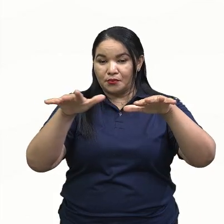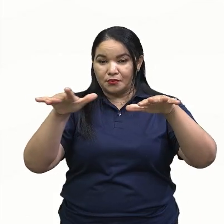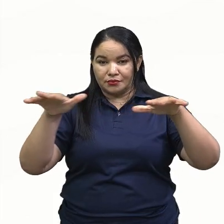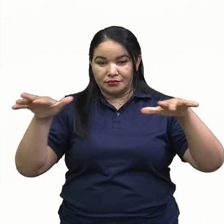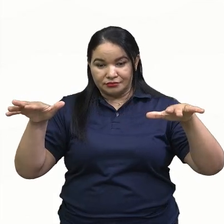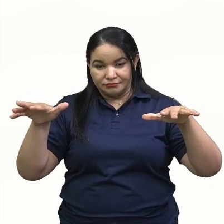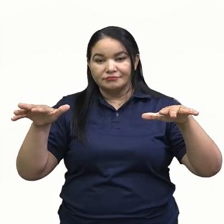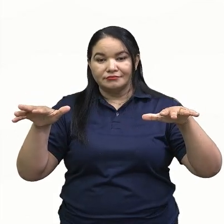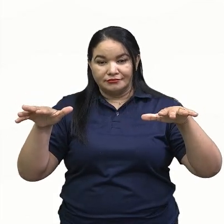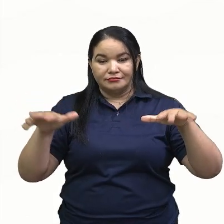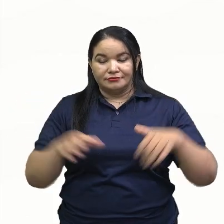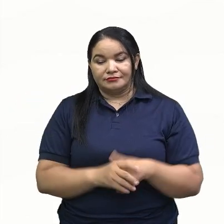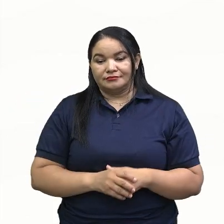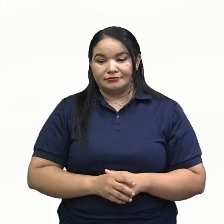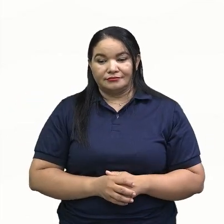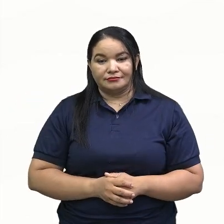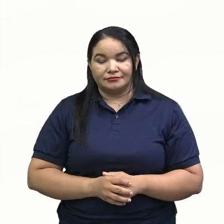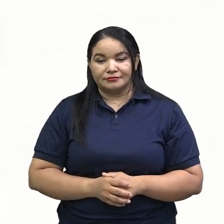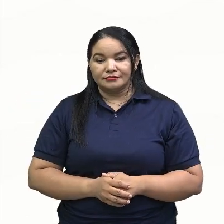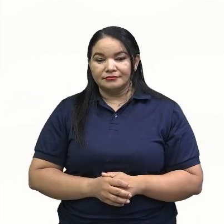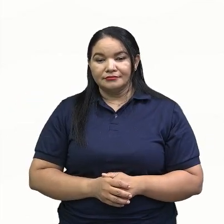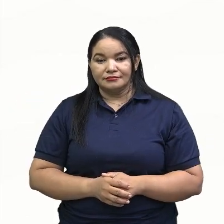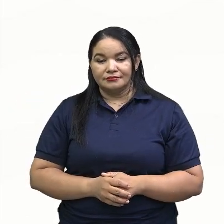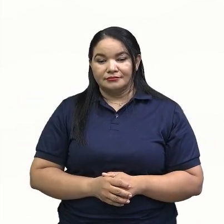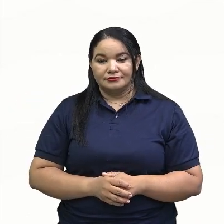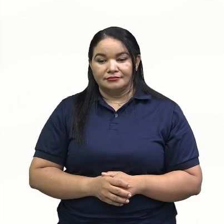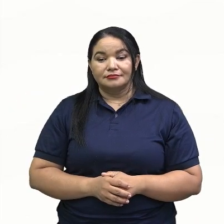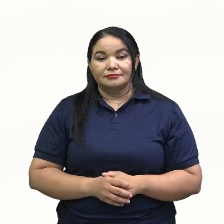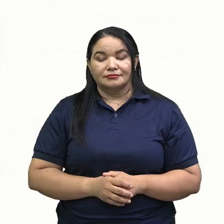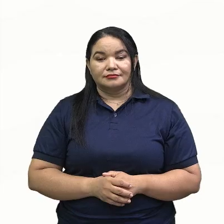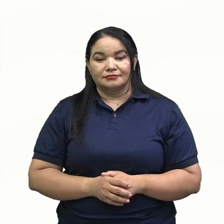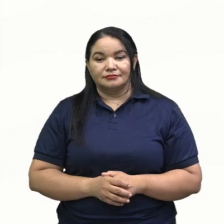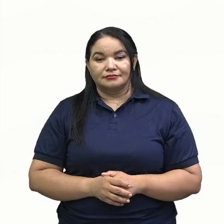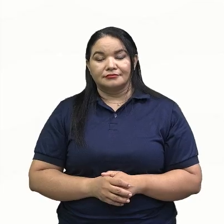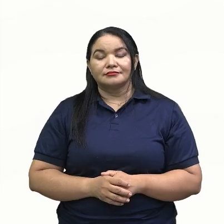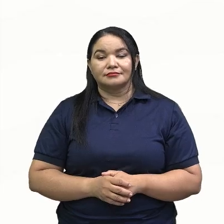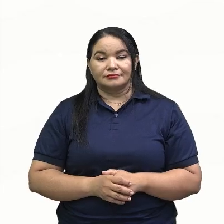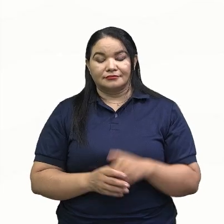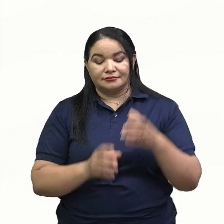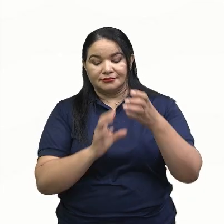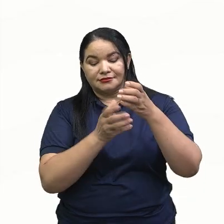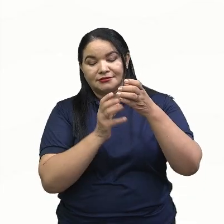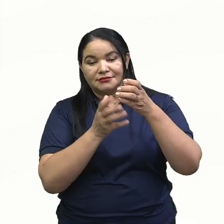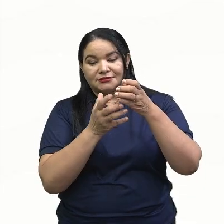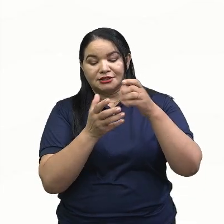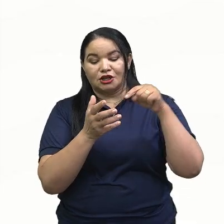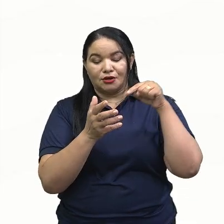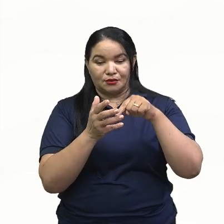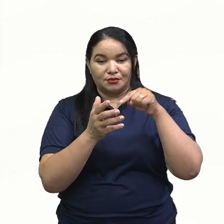nossos ambientes. Logo, as lâmpadas são receptores.